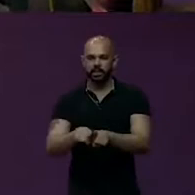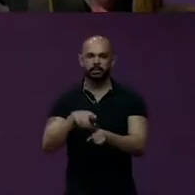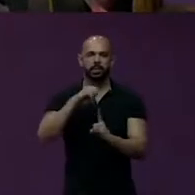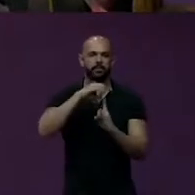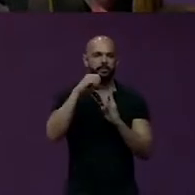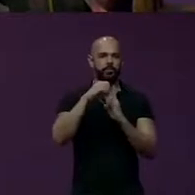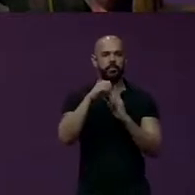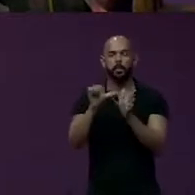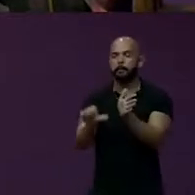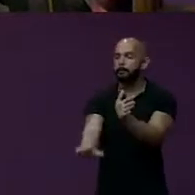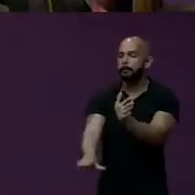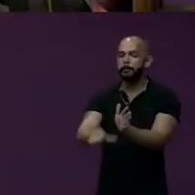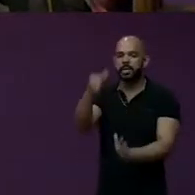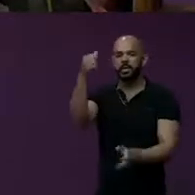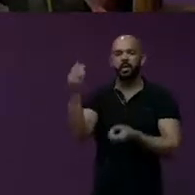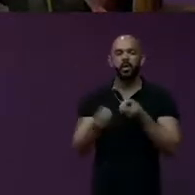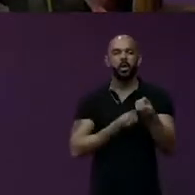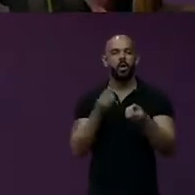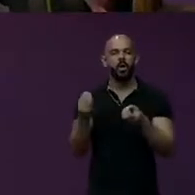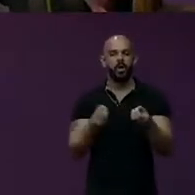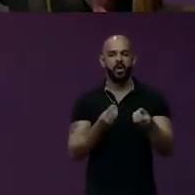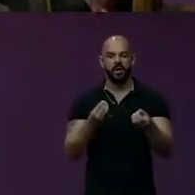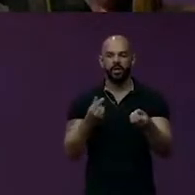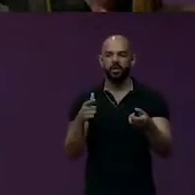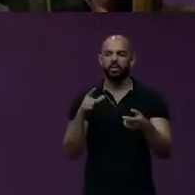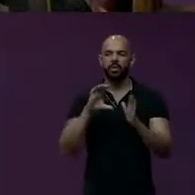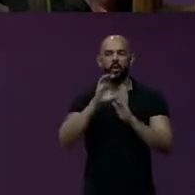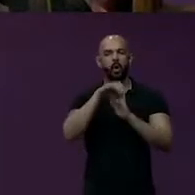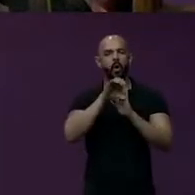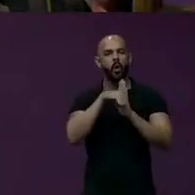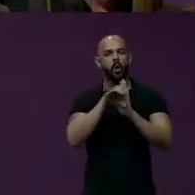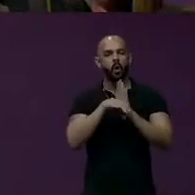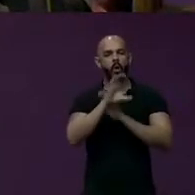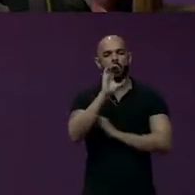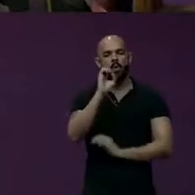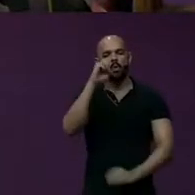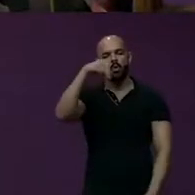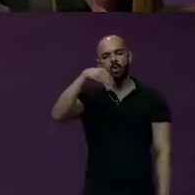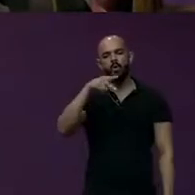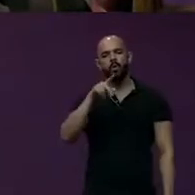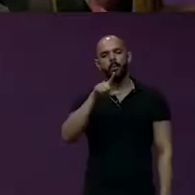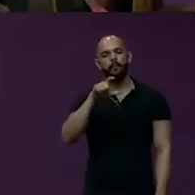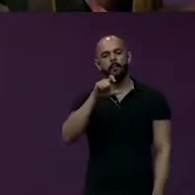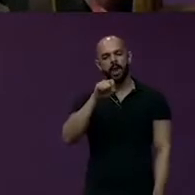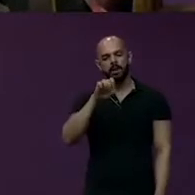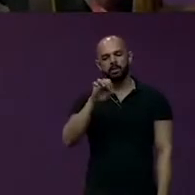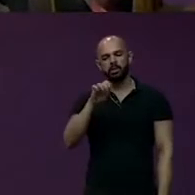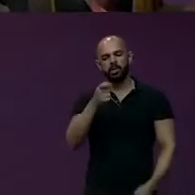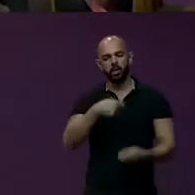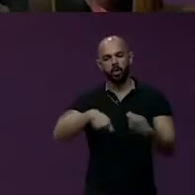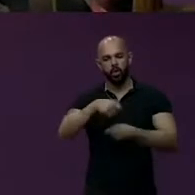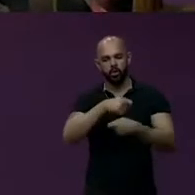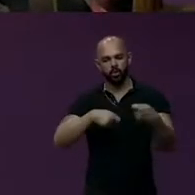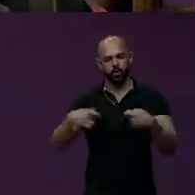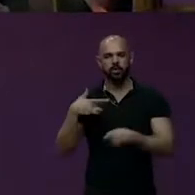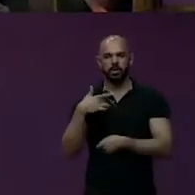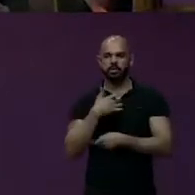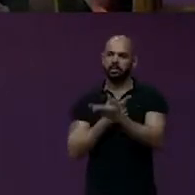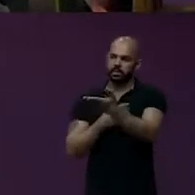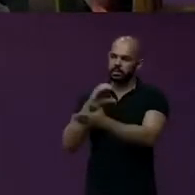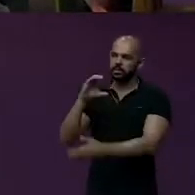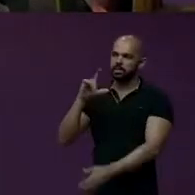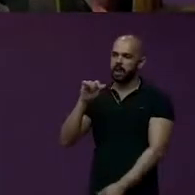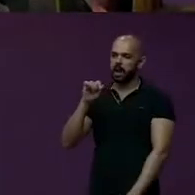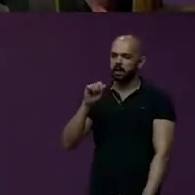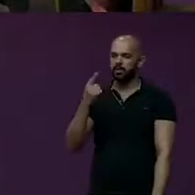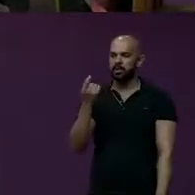Fiocruz foi pioneira na forma de trabalhar com o conceito de complexo econômico industrial da saúde, está aqui o Carlos Gadelha, né, que coordena a área